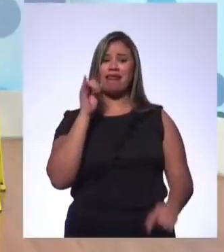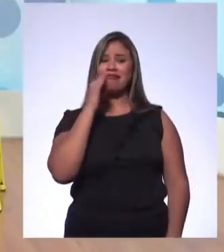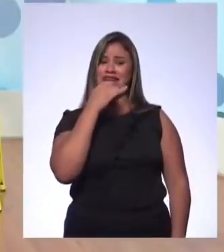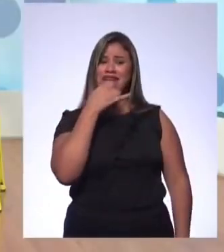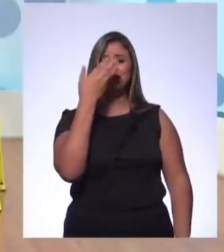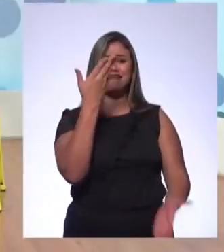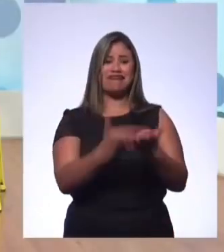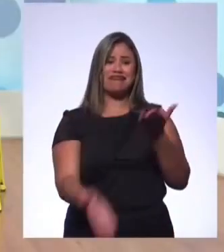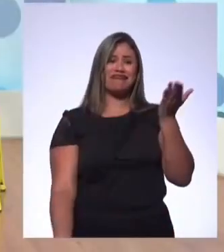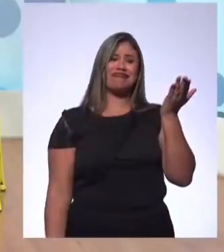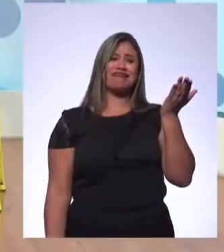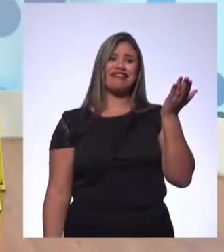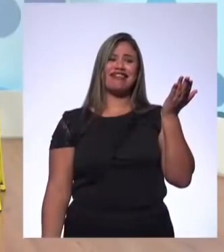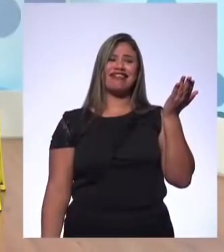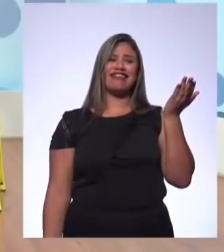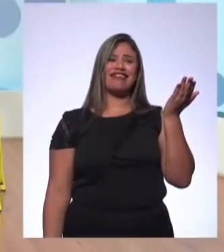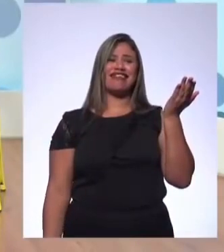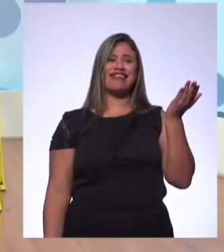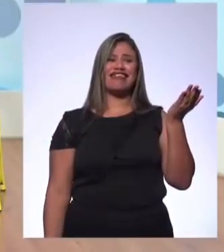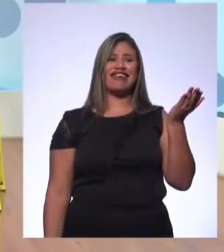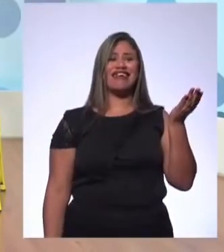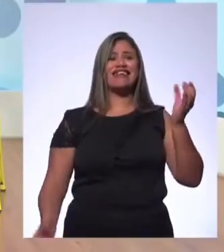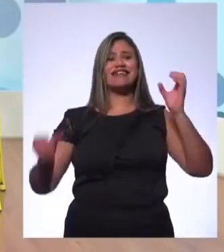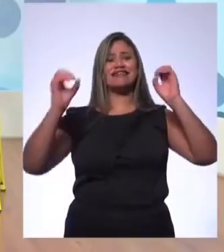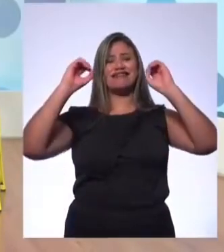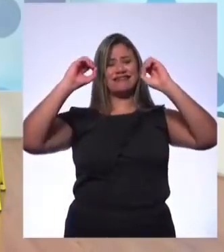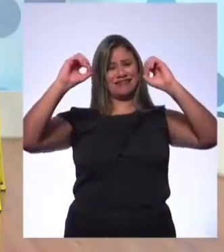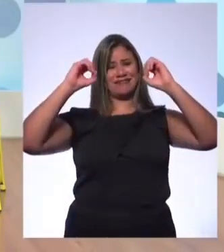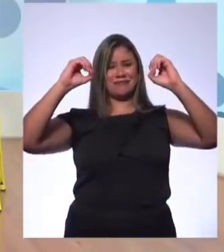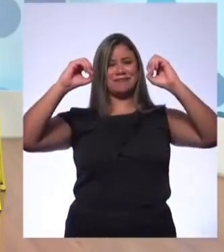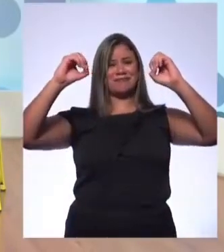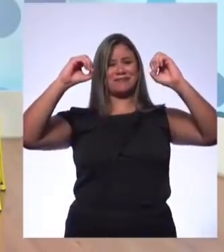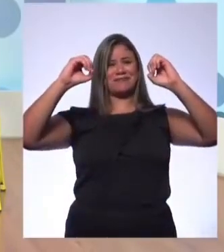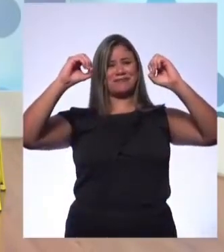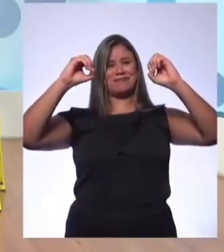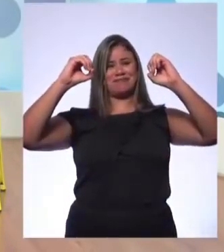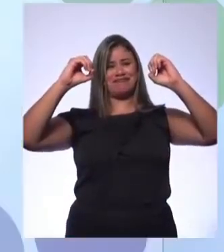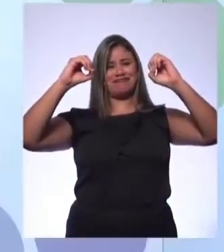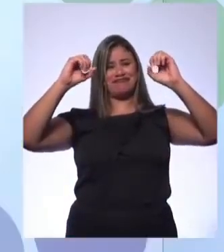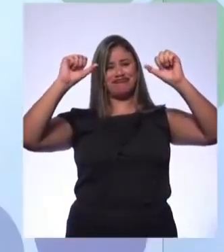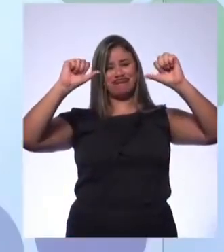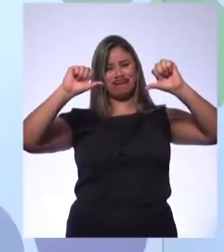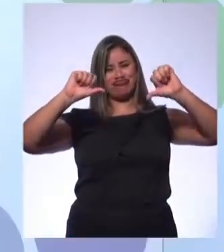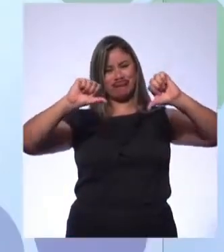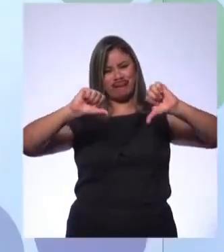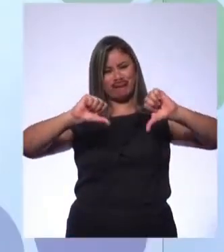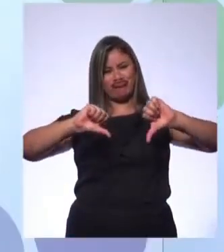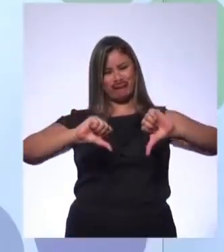é. Ah, professora. E eles não estão conseguindo 0 saber. ponto, professor. Zero.